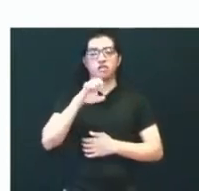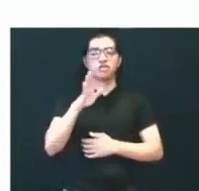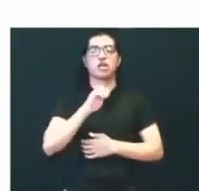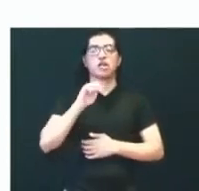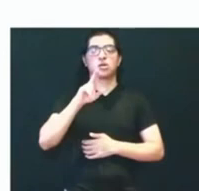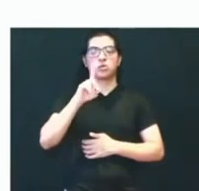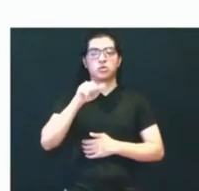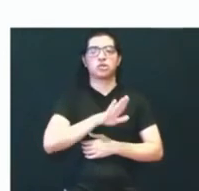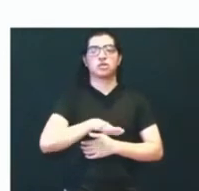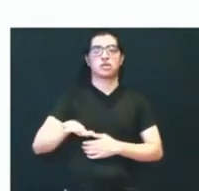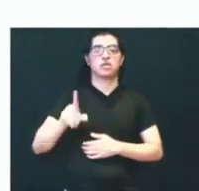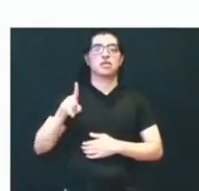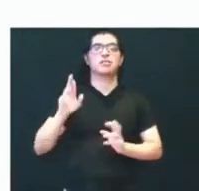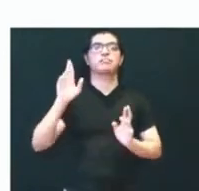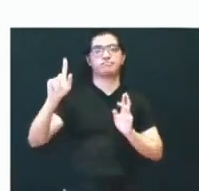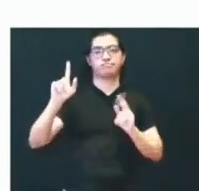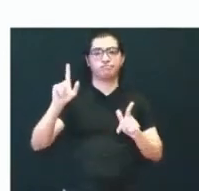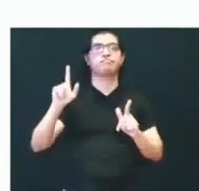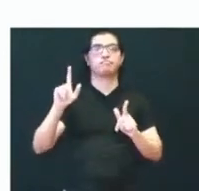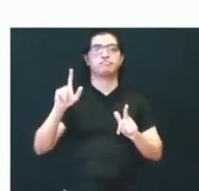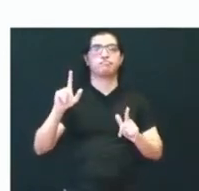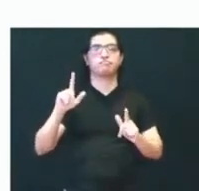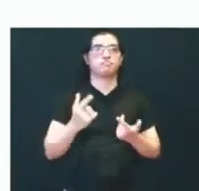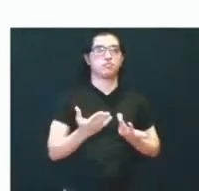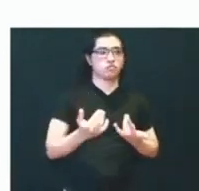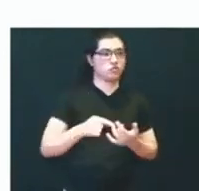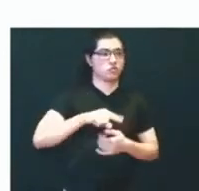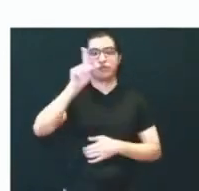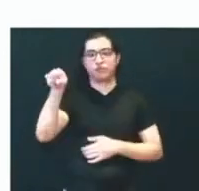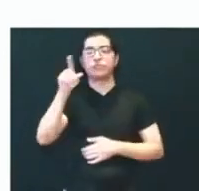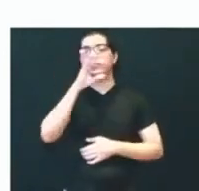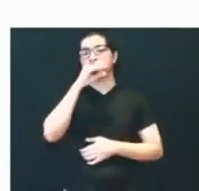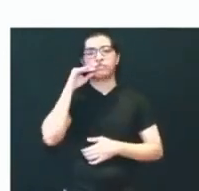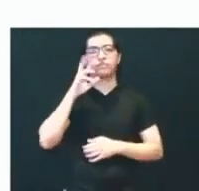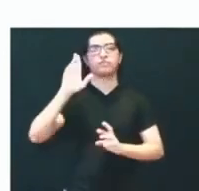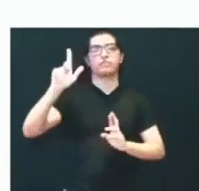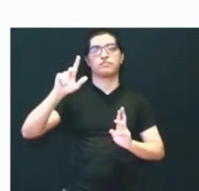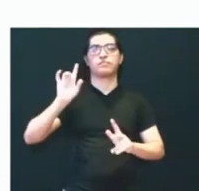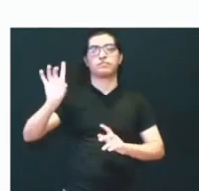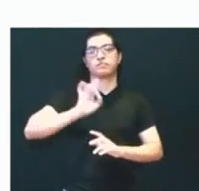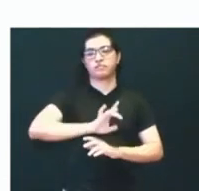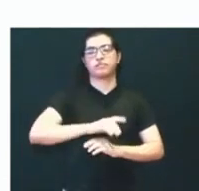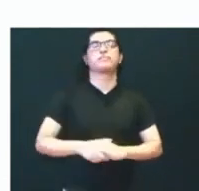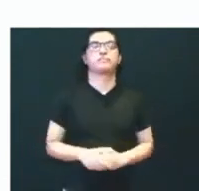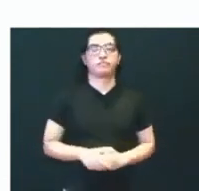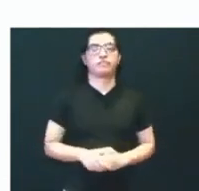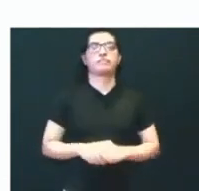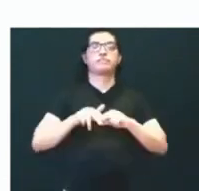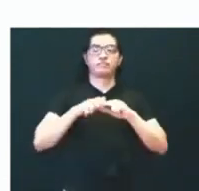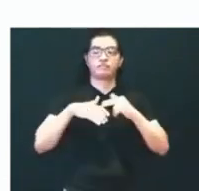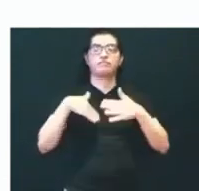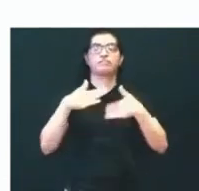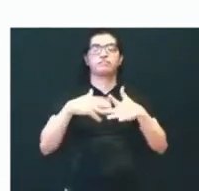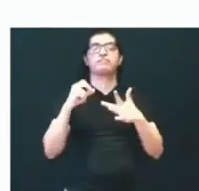criança, são bem diferentes, essas assinaturas genéticas da leucemia linfóide aguda do adulto. É por isso que a